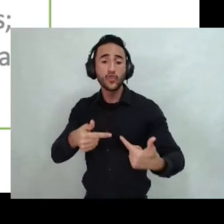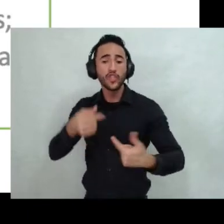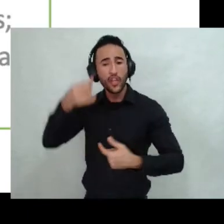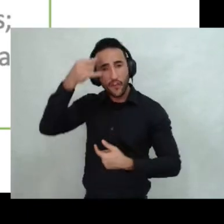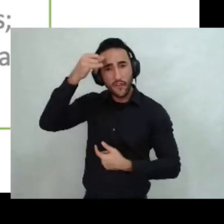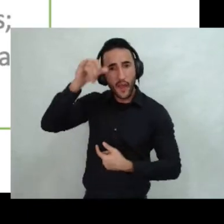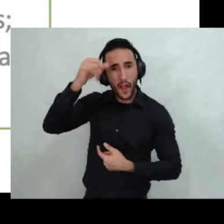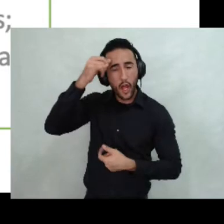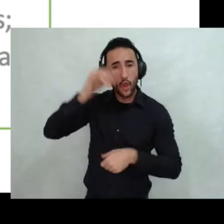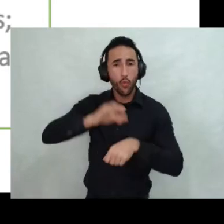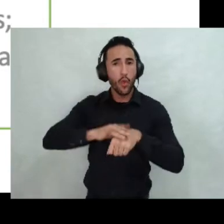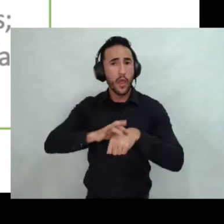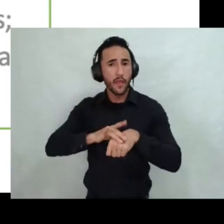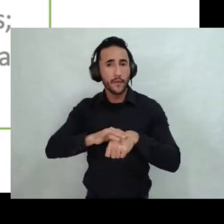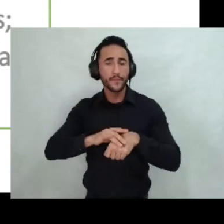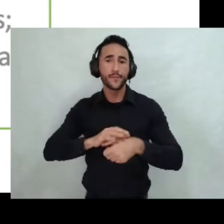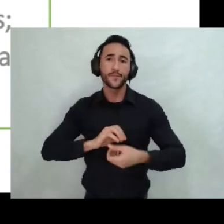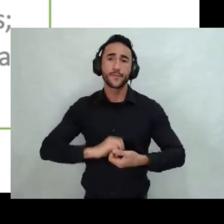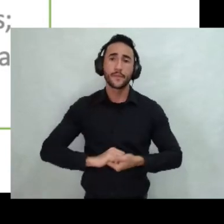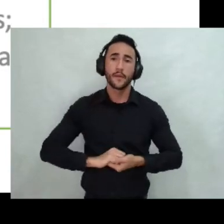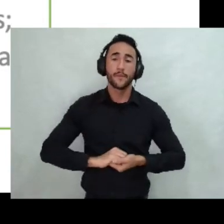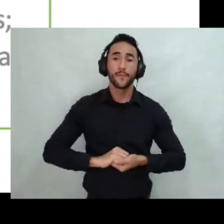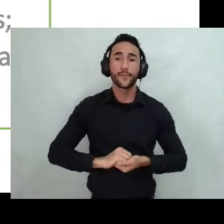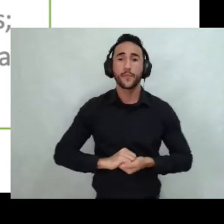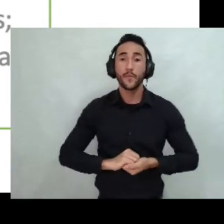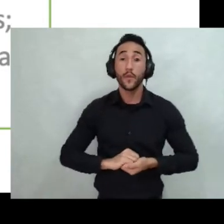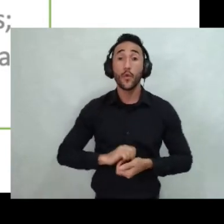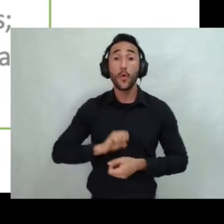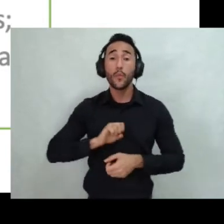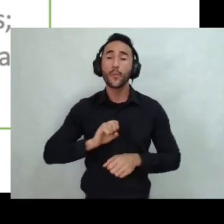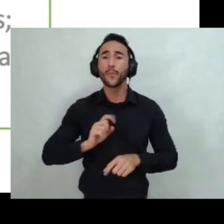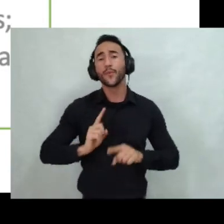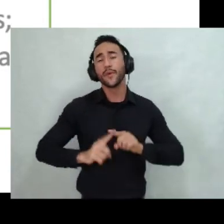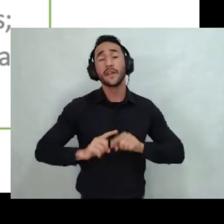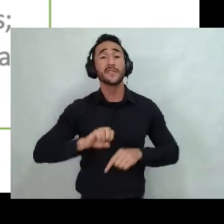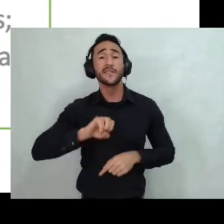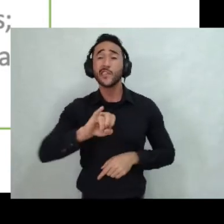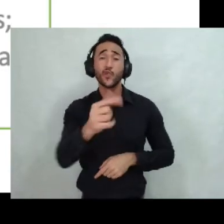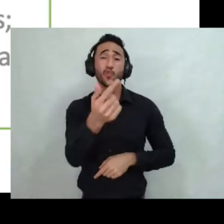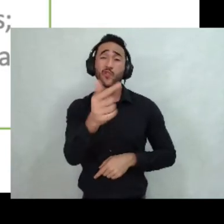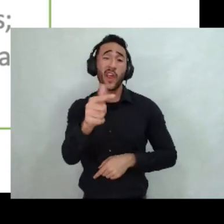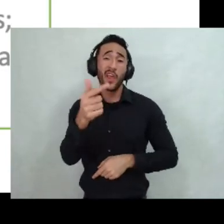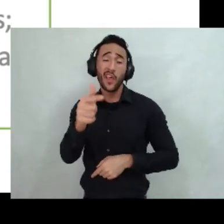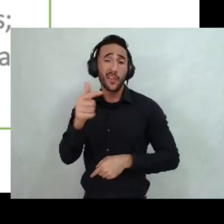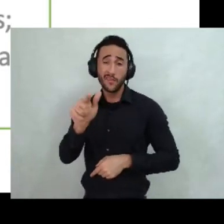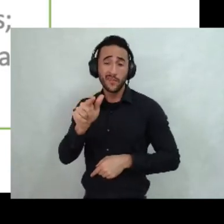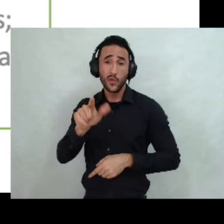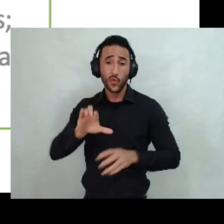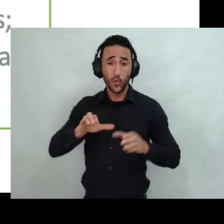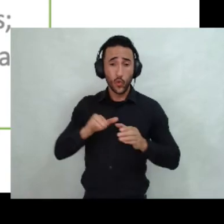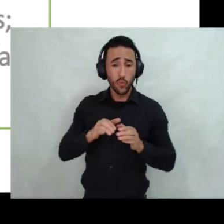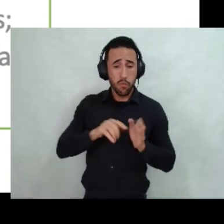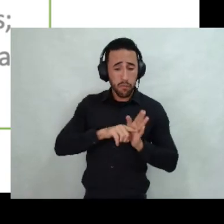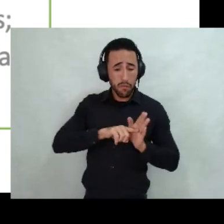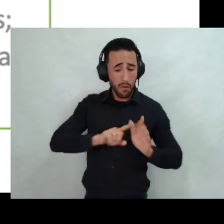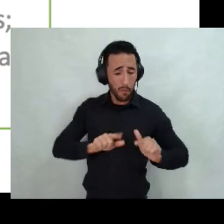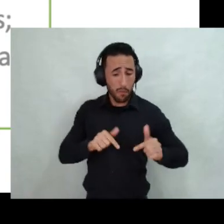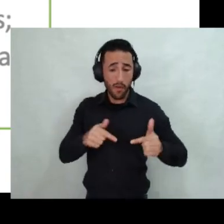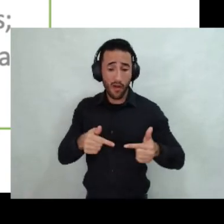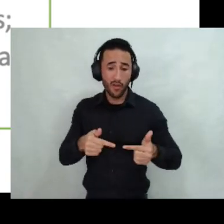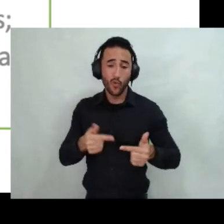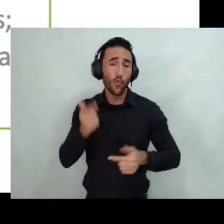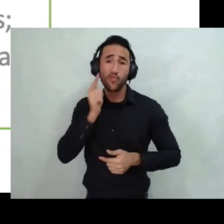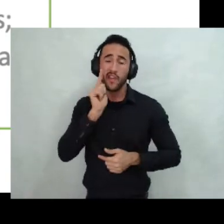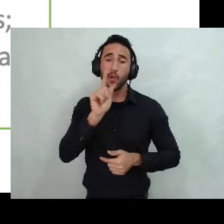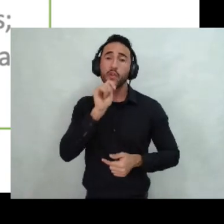doenças. Porque sem isso, nós não conseguimos cumprir as funções da vigilância epidemiológica, quais sejam a coleta de dados,